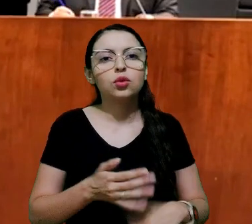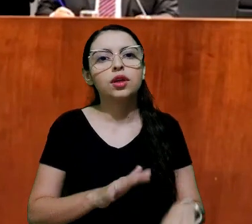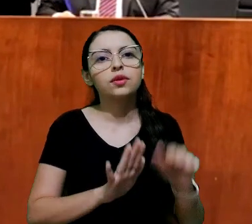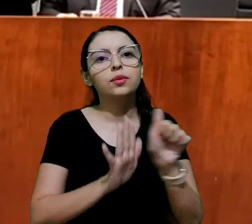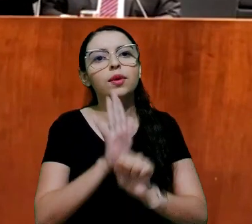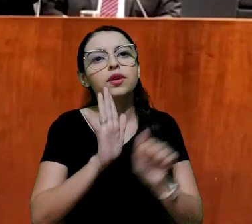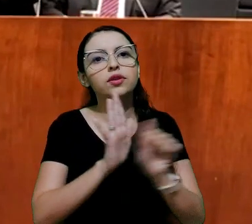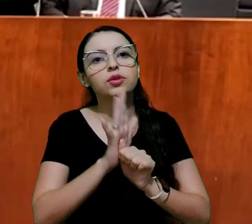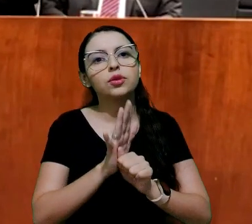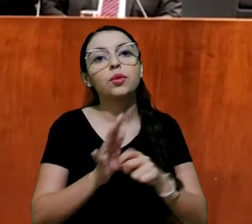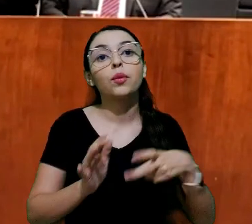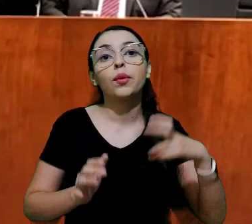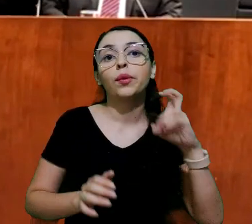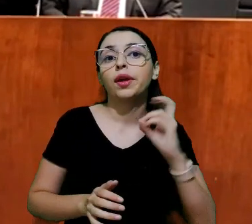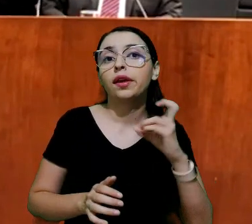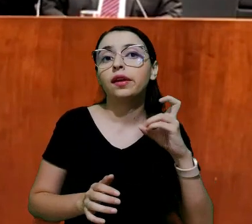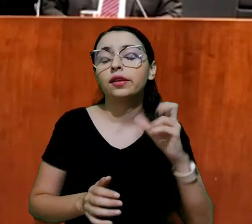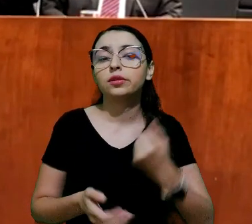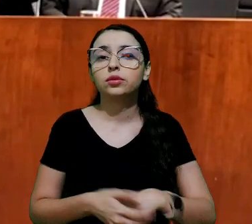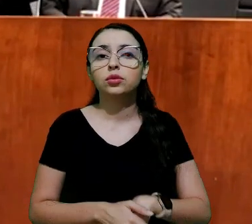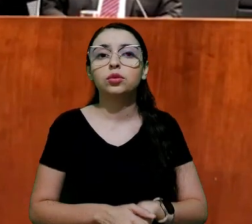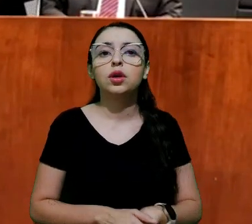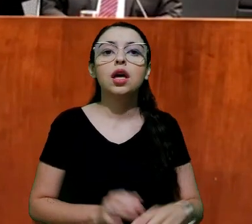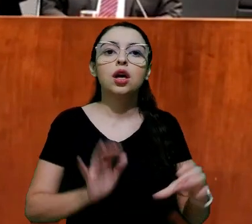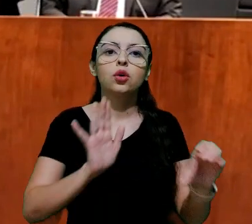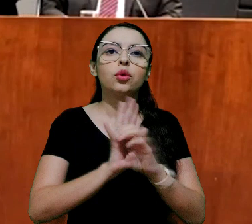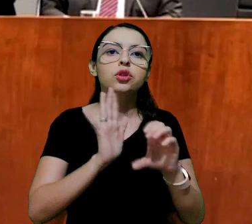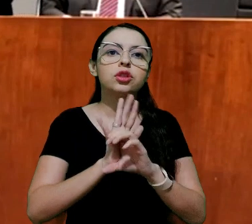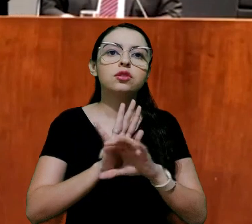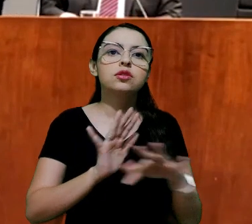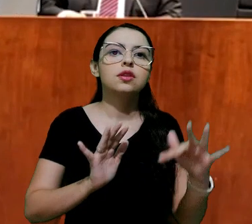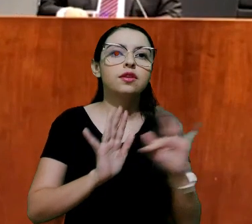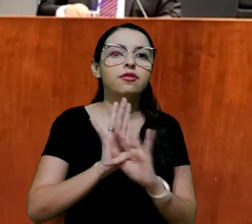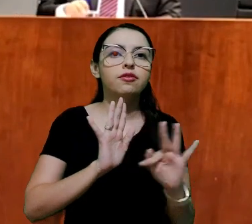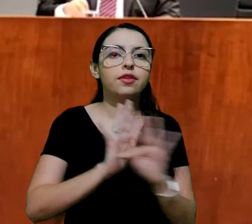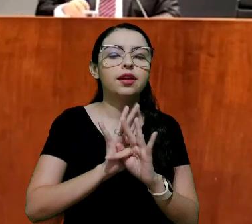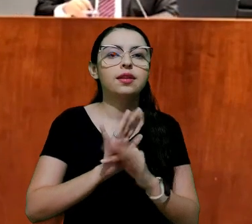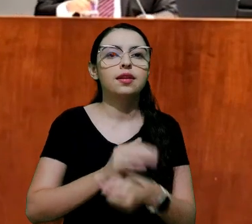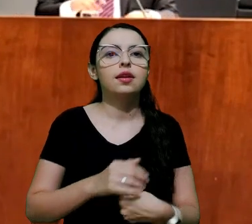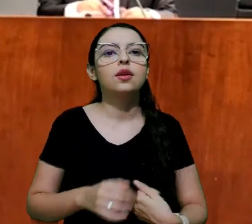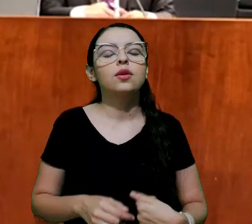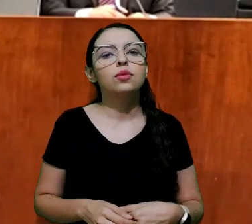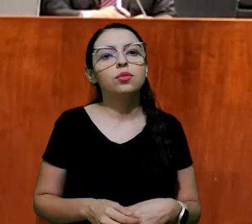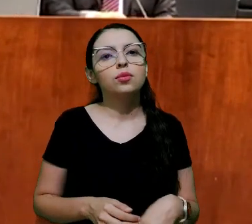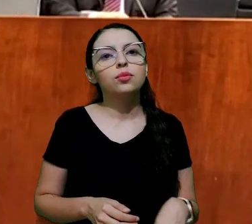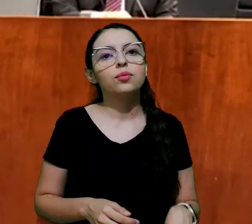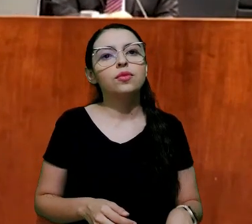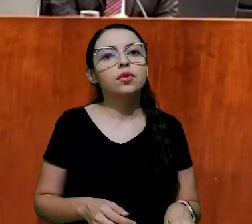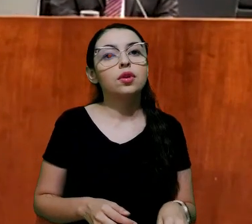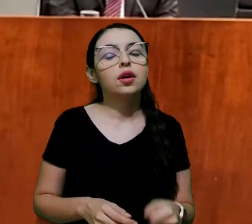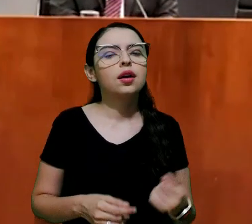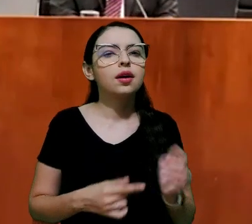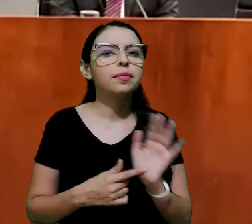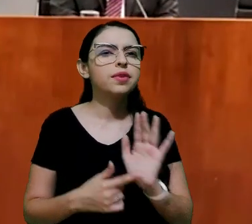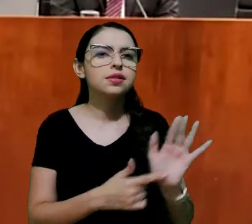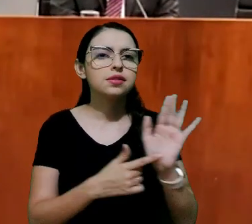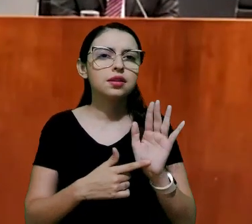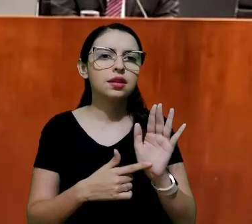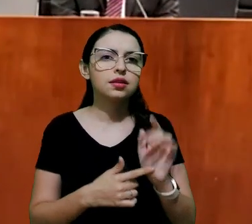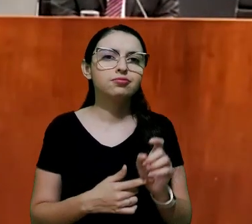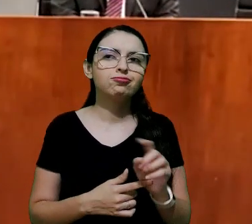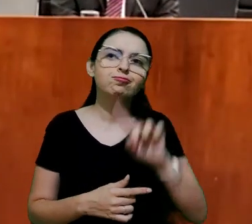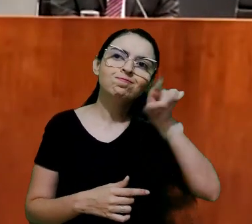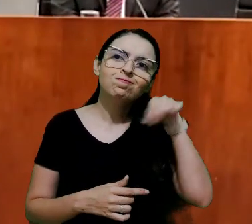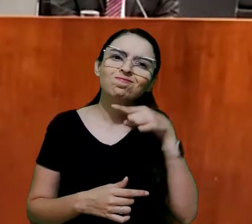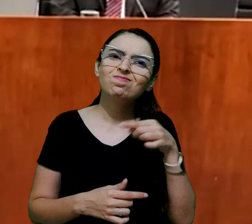herança é um direito fundamental, já nos coloca com uma interrogação e